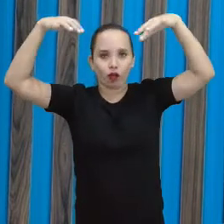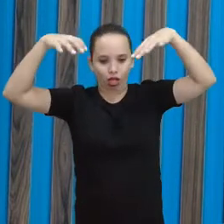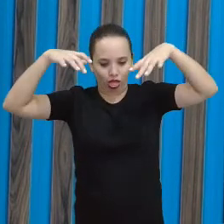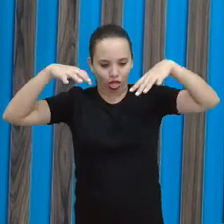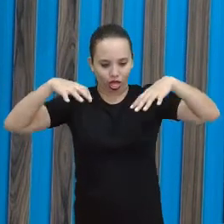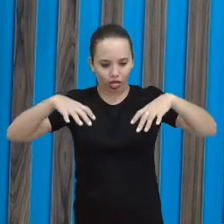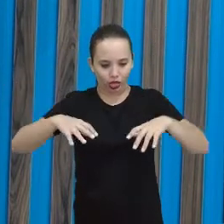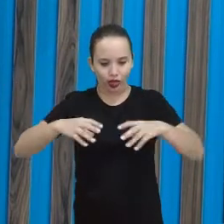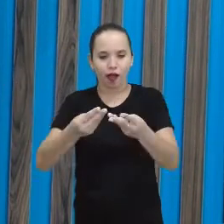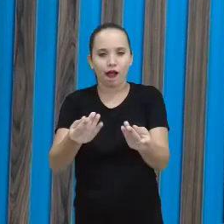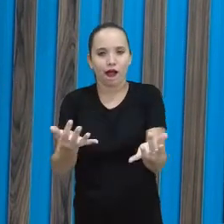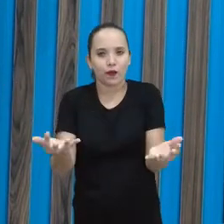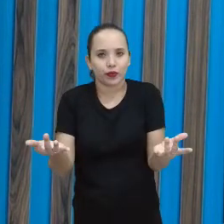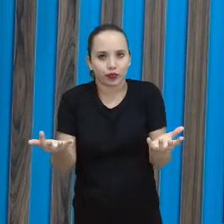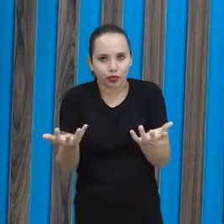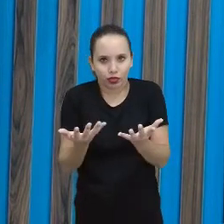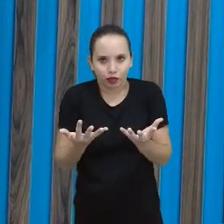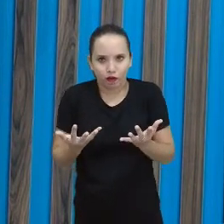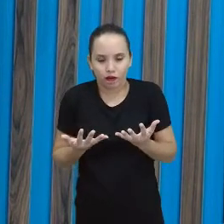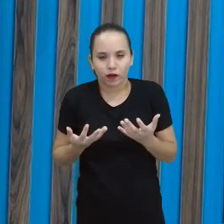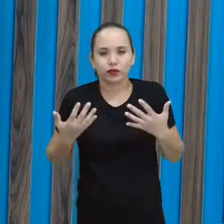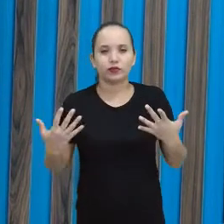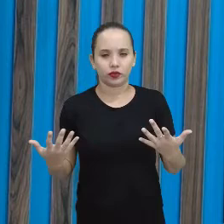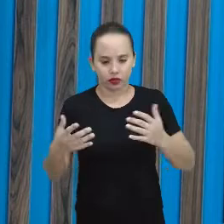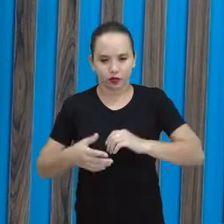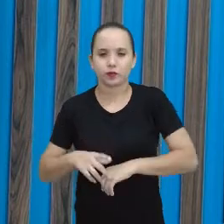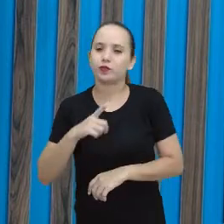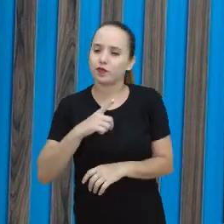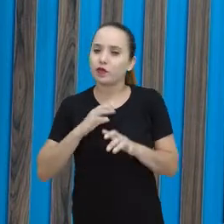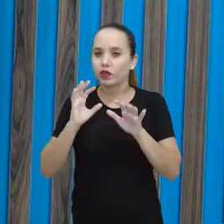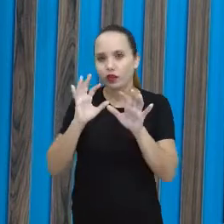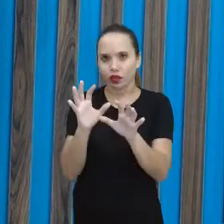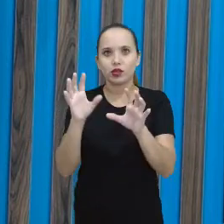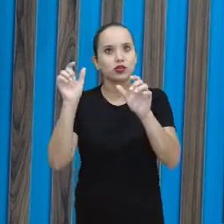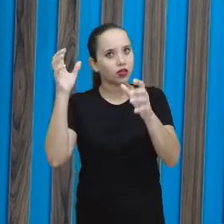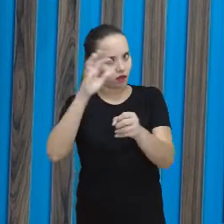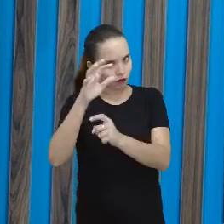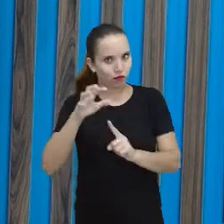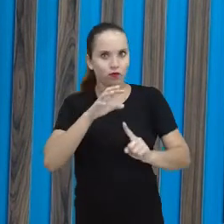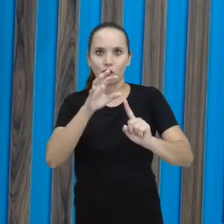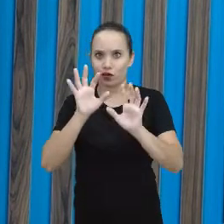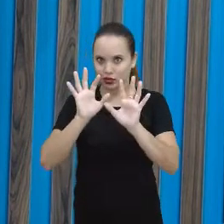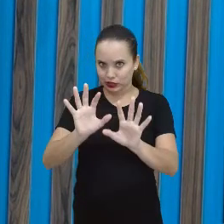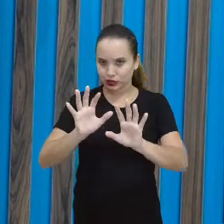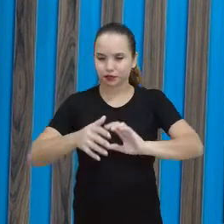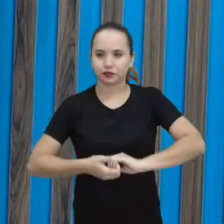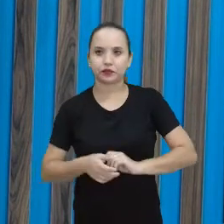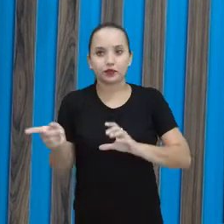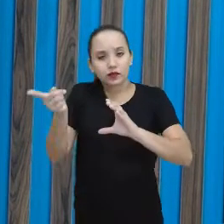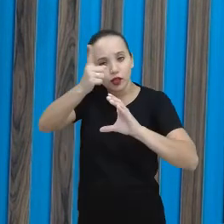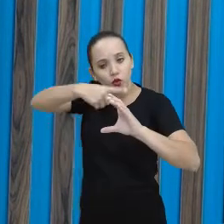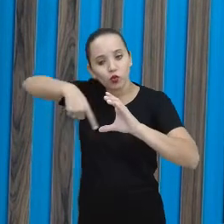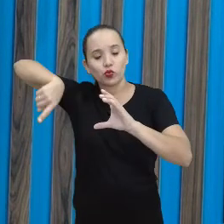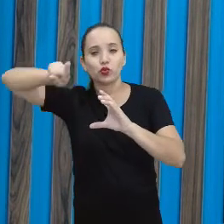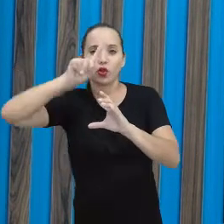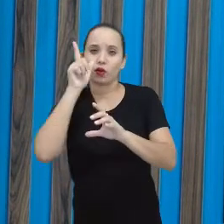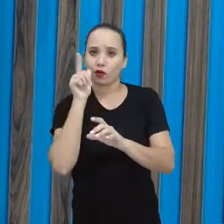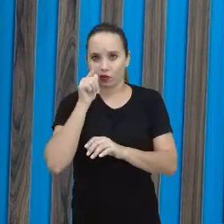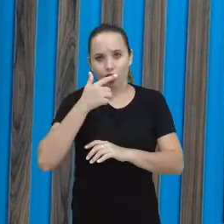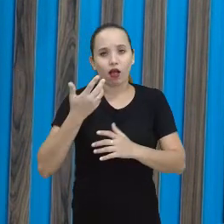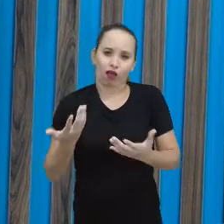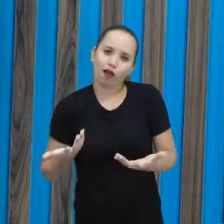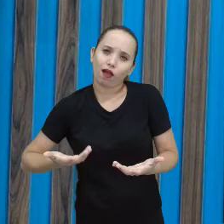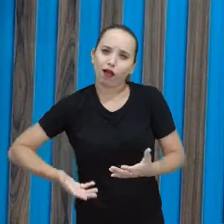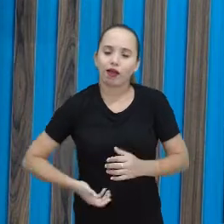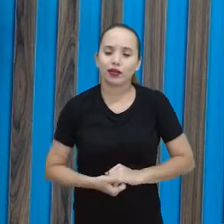Então as nuvens fazem essa vez aí, né, pra gente das chuvas, né? As nuvens trazem essa chuva pra gente.